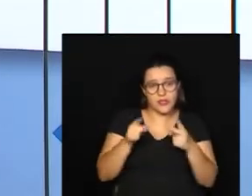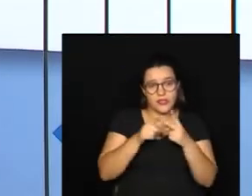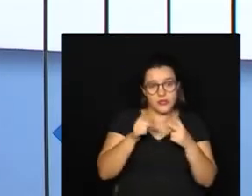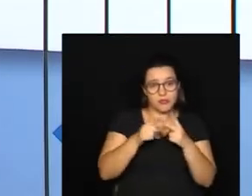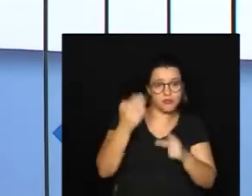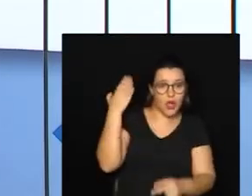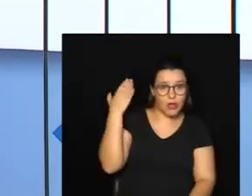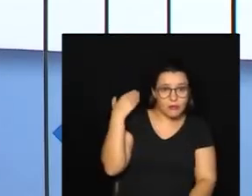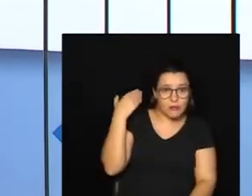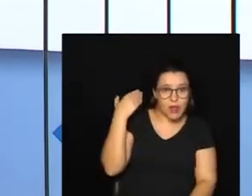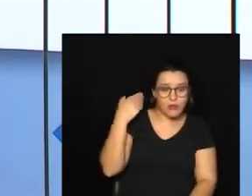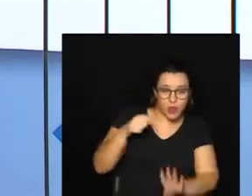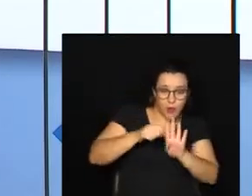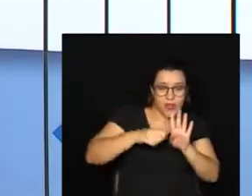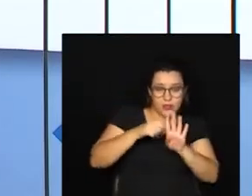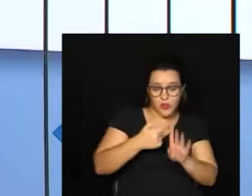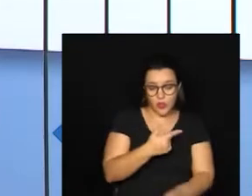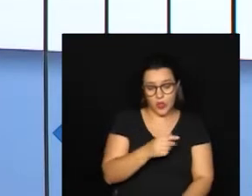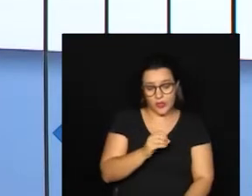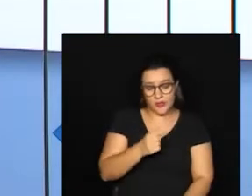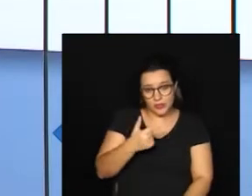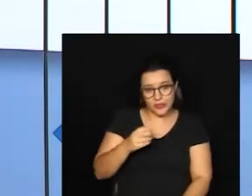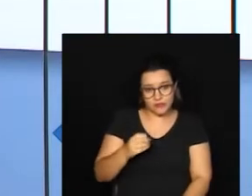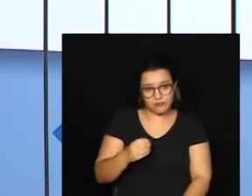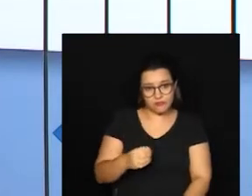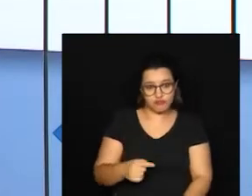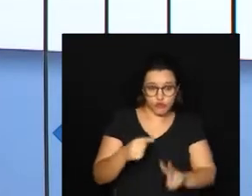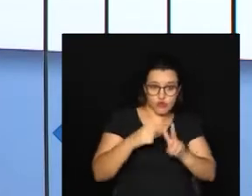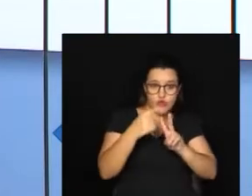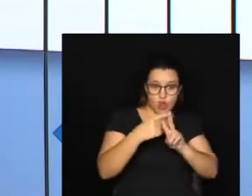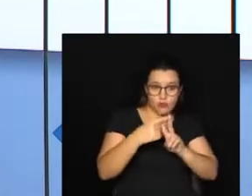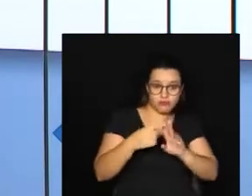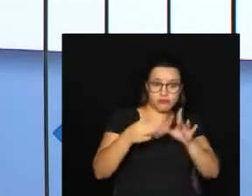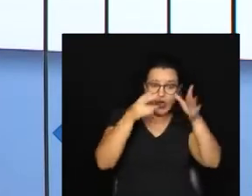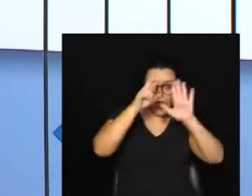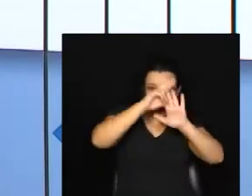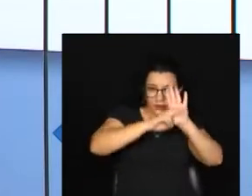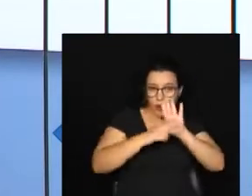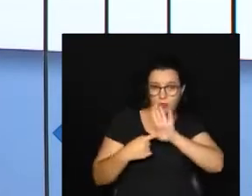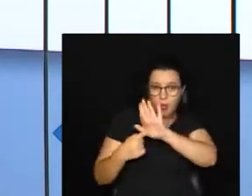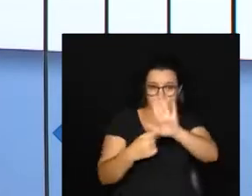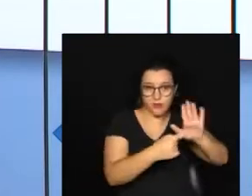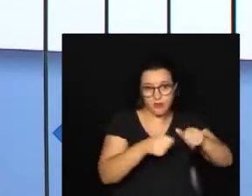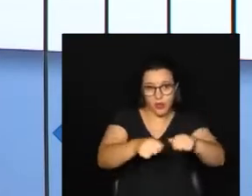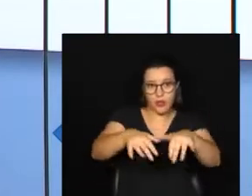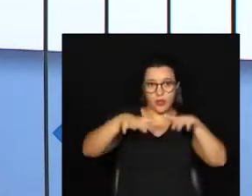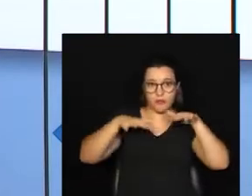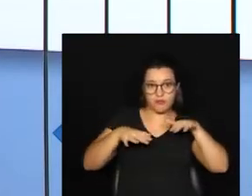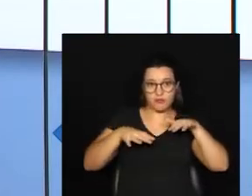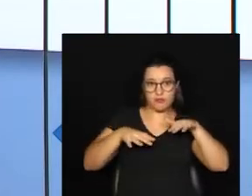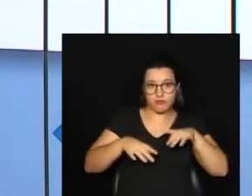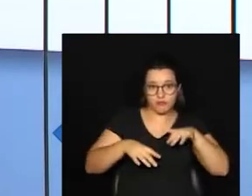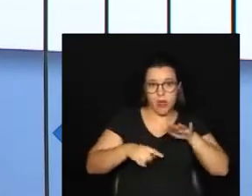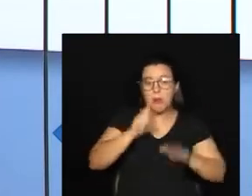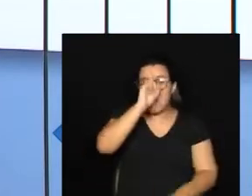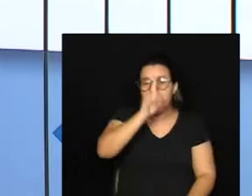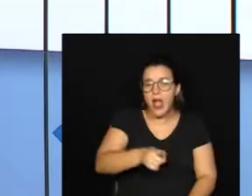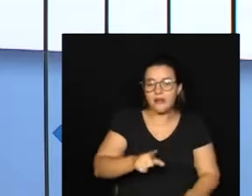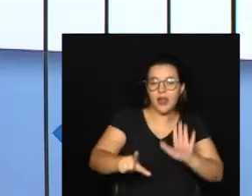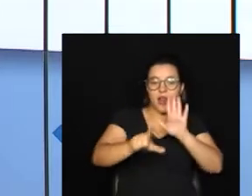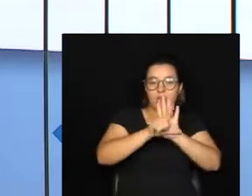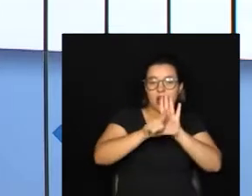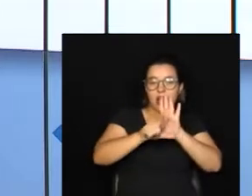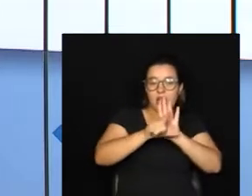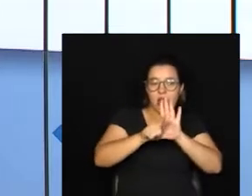de 2020. Essa audiência pública segue uma determinação da Lei de Responsabilidade